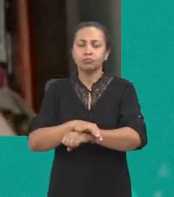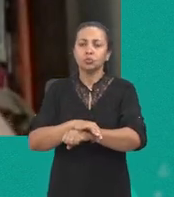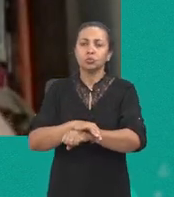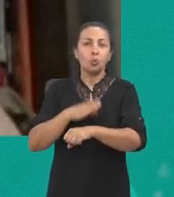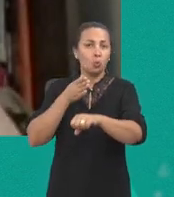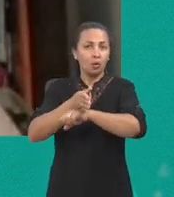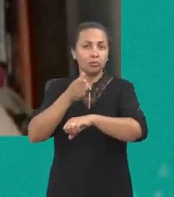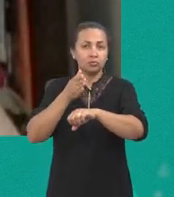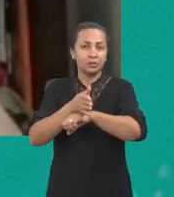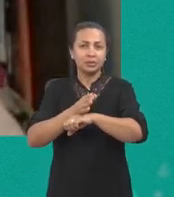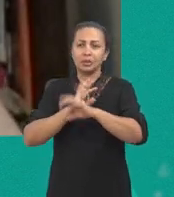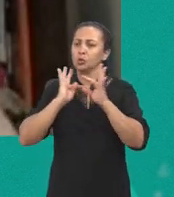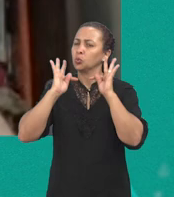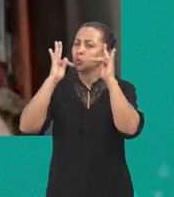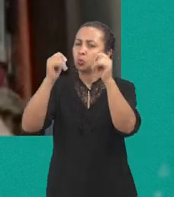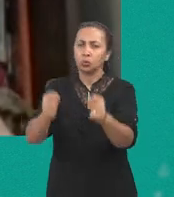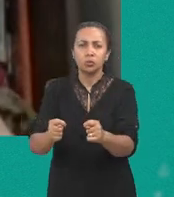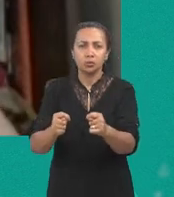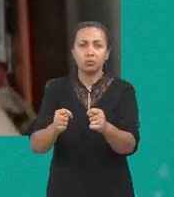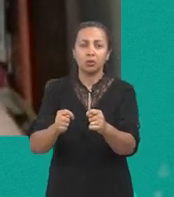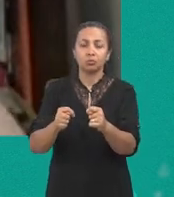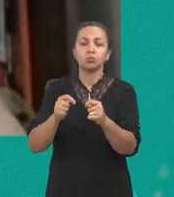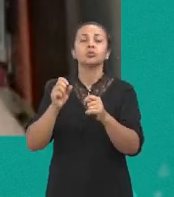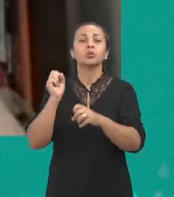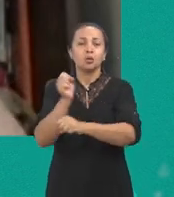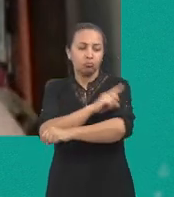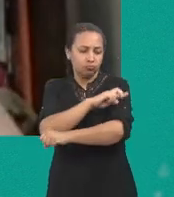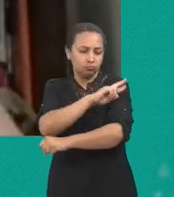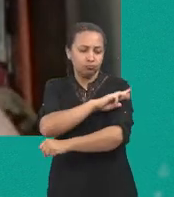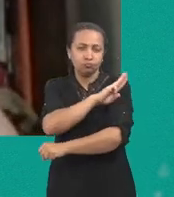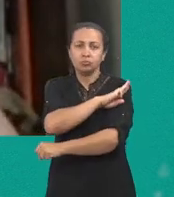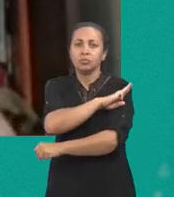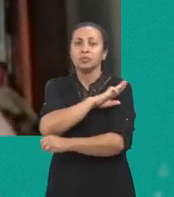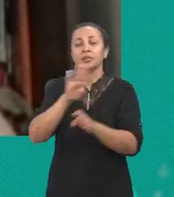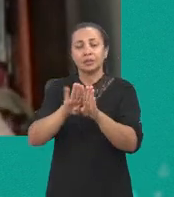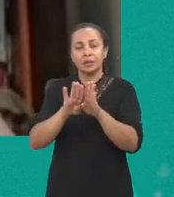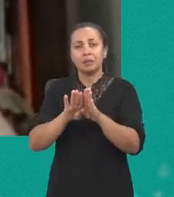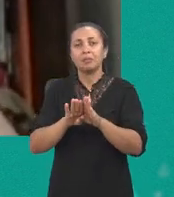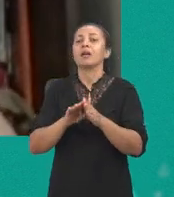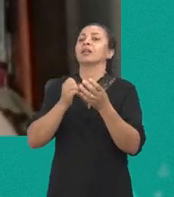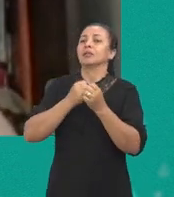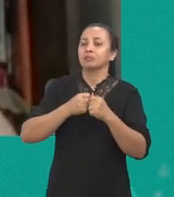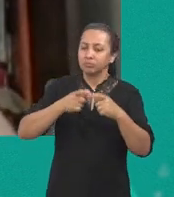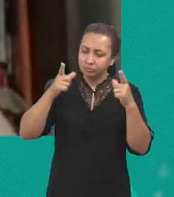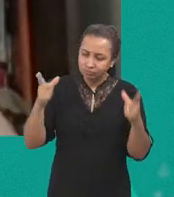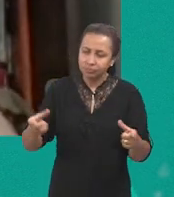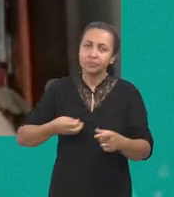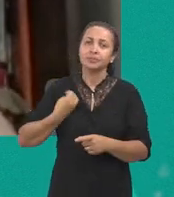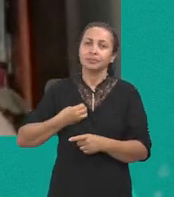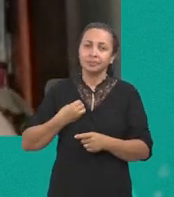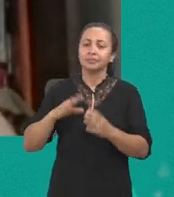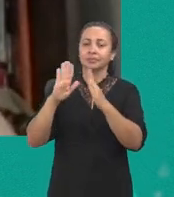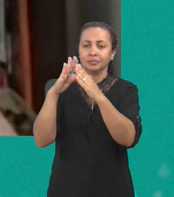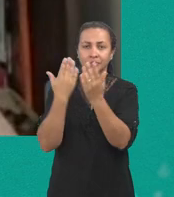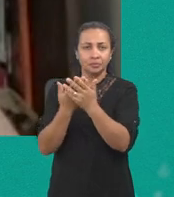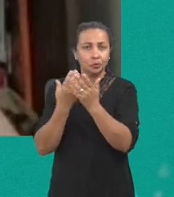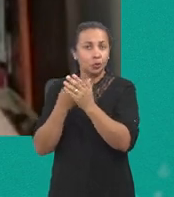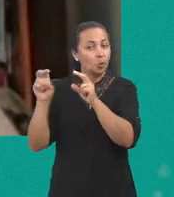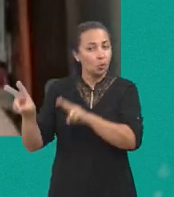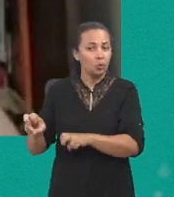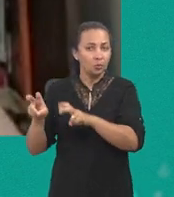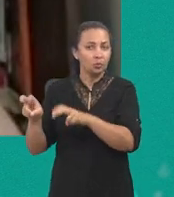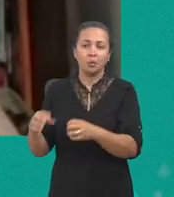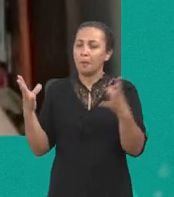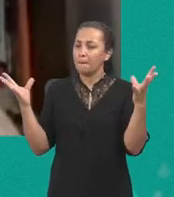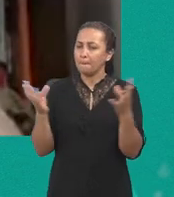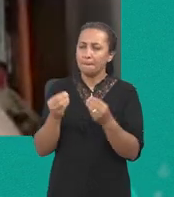acesso Universal na Educação Básica permitiram também ampliar a presença das escolas do campo